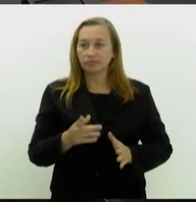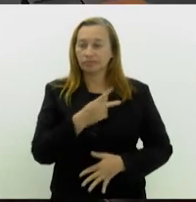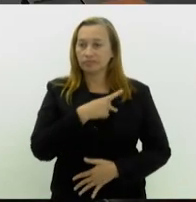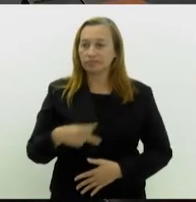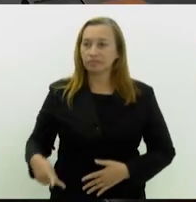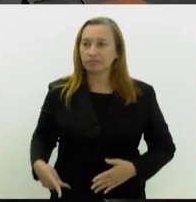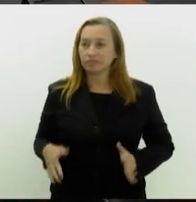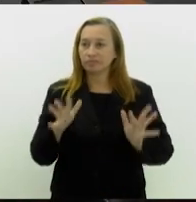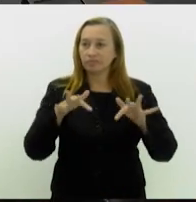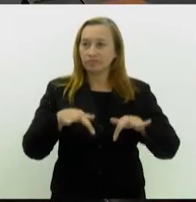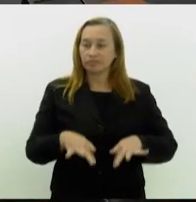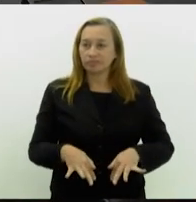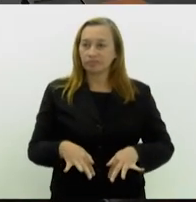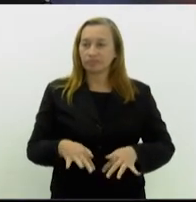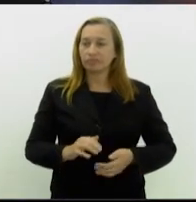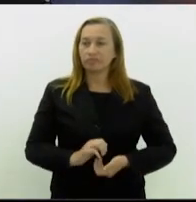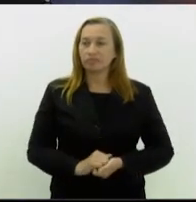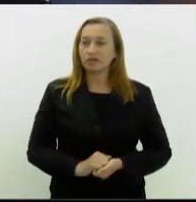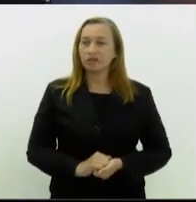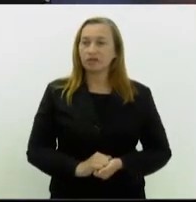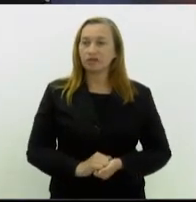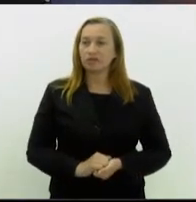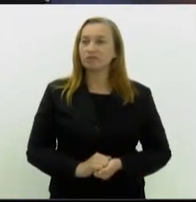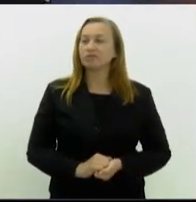encerra a presente sessão